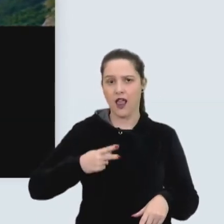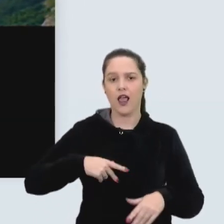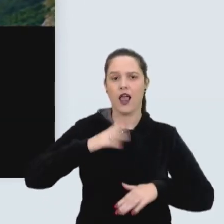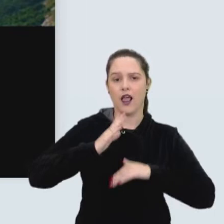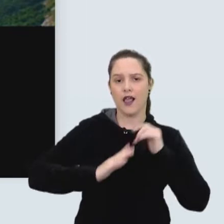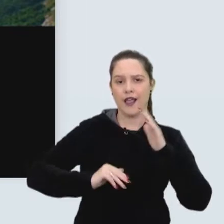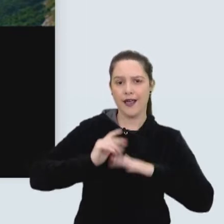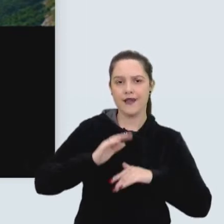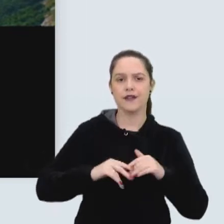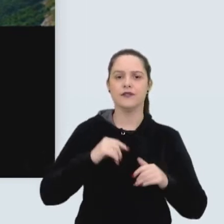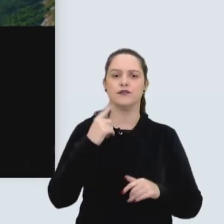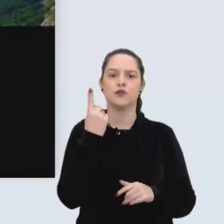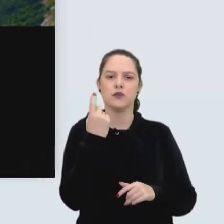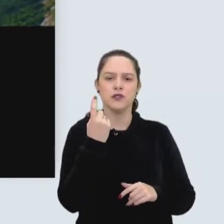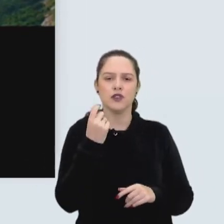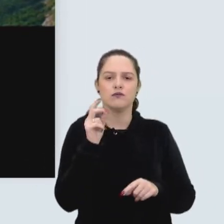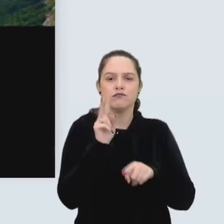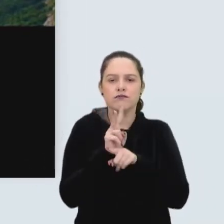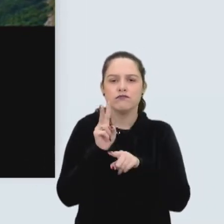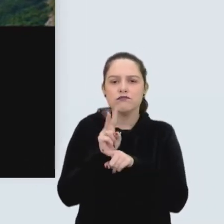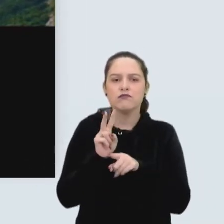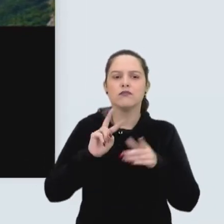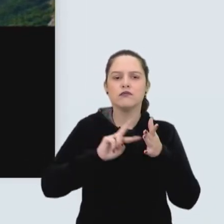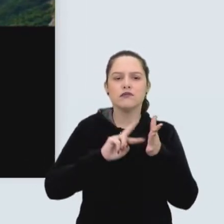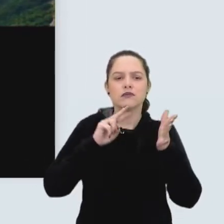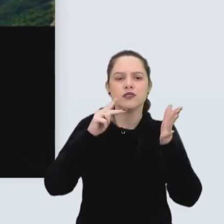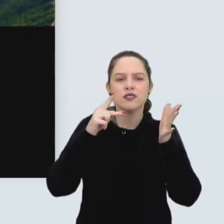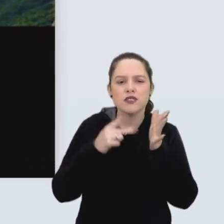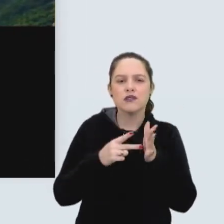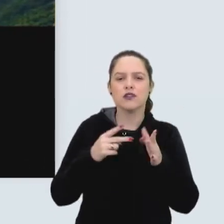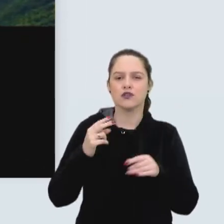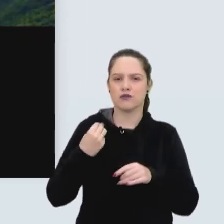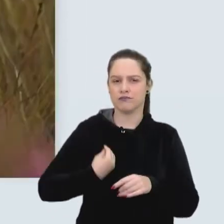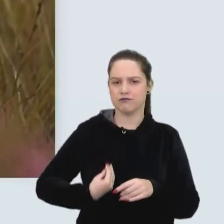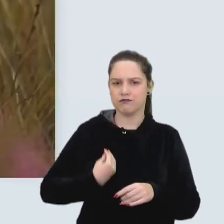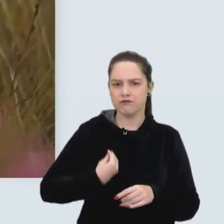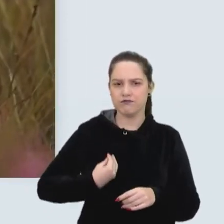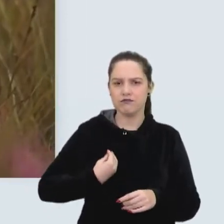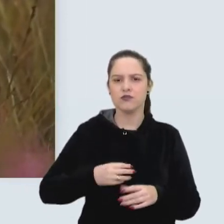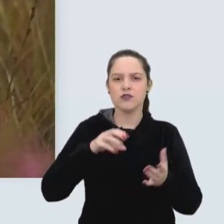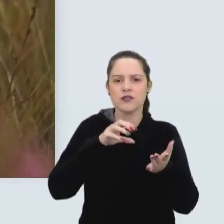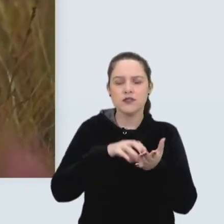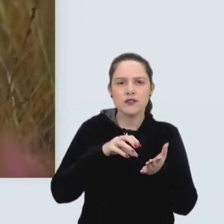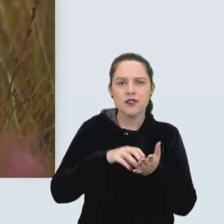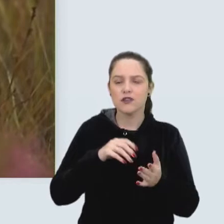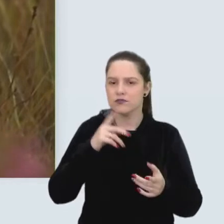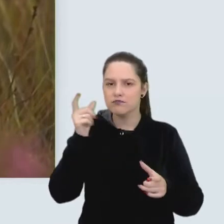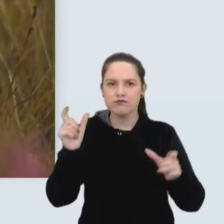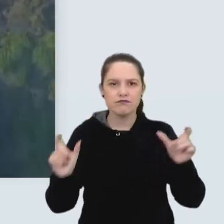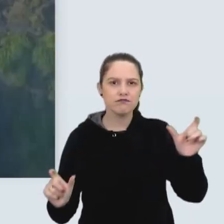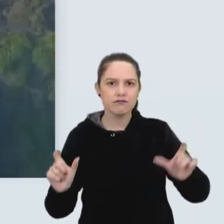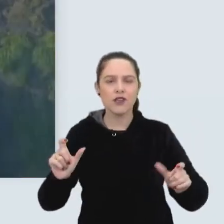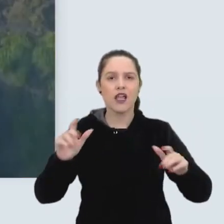de conservação significam sobrevivência também para os centros urbanos. As áreas protegidas nos